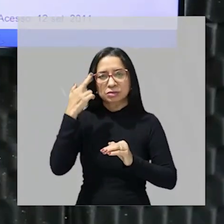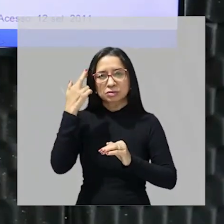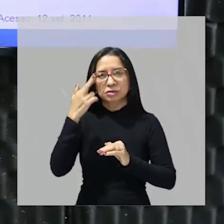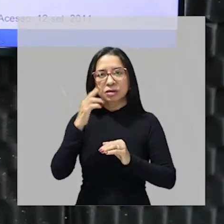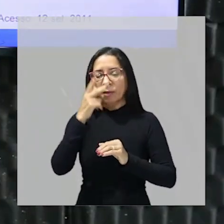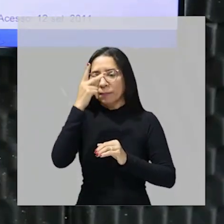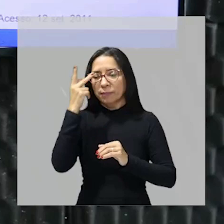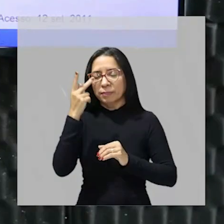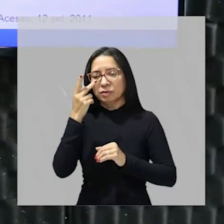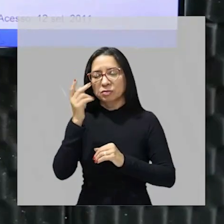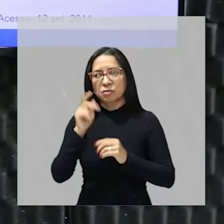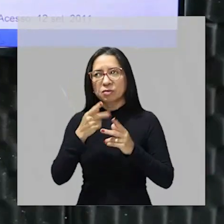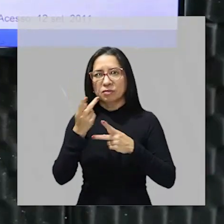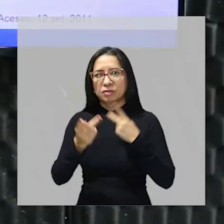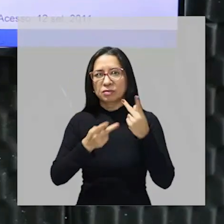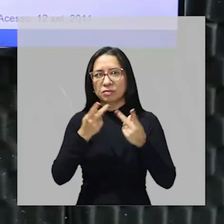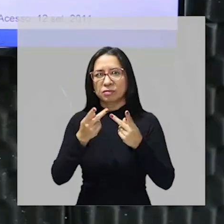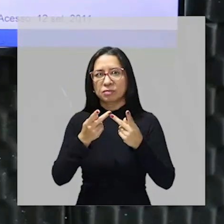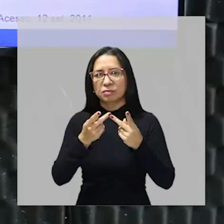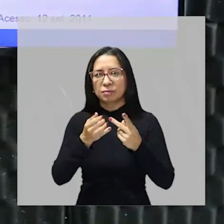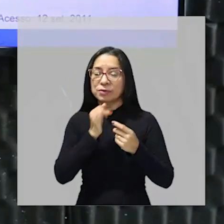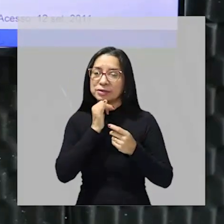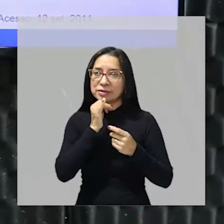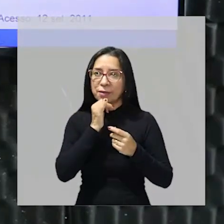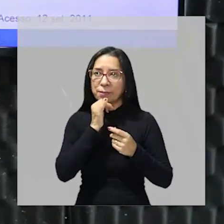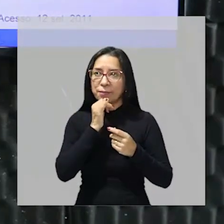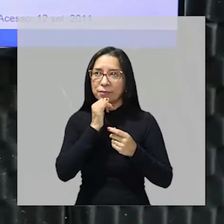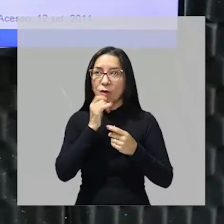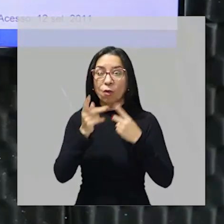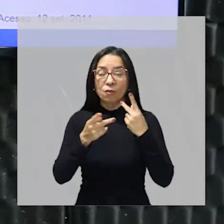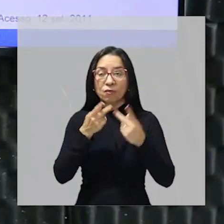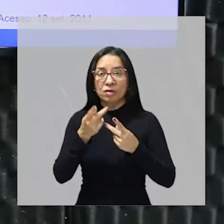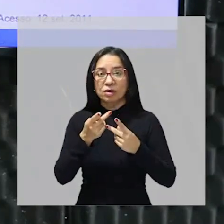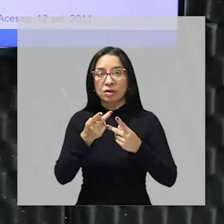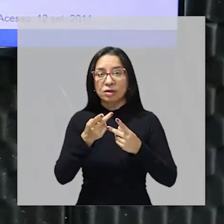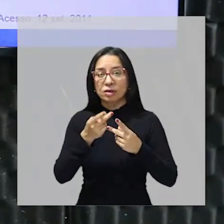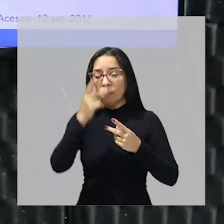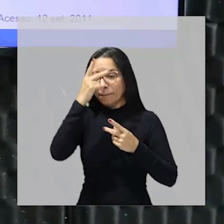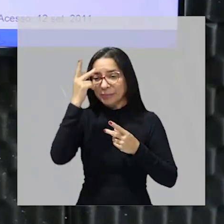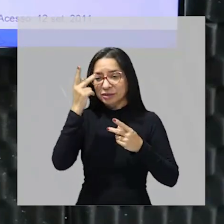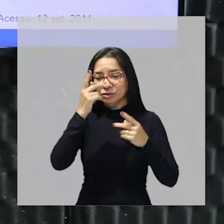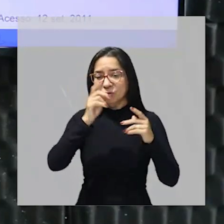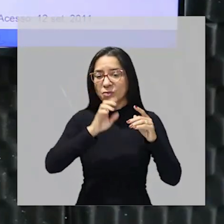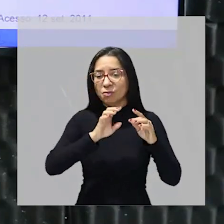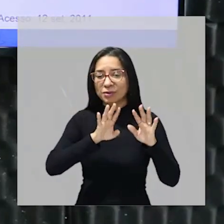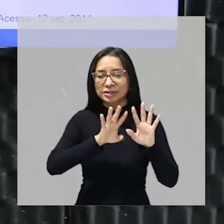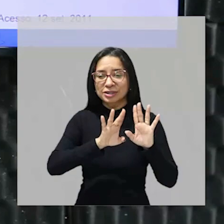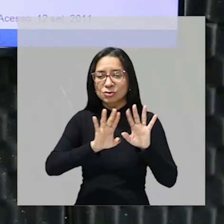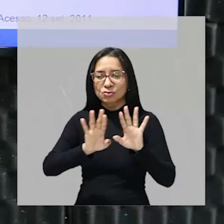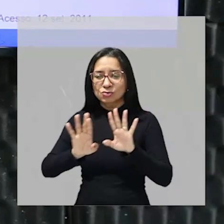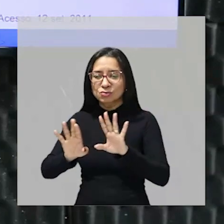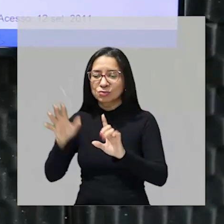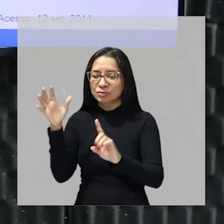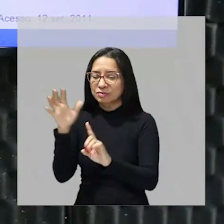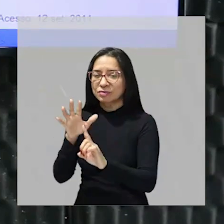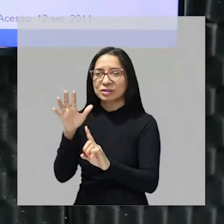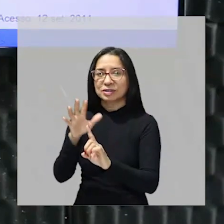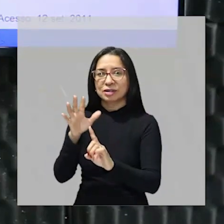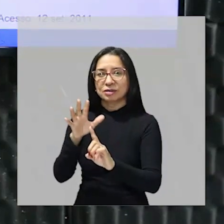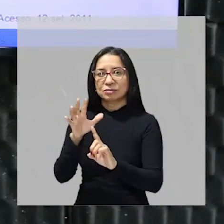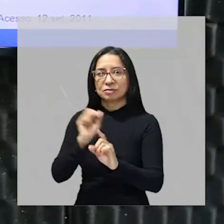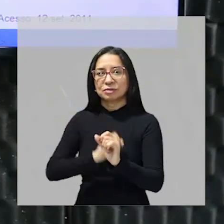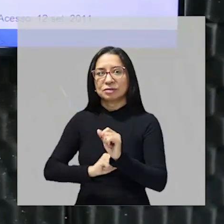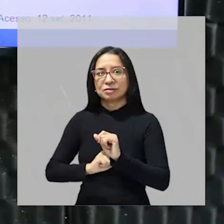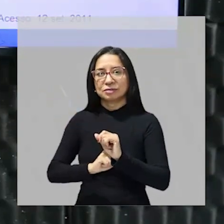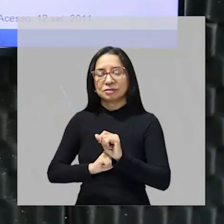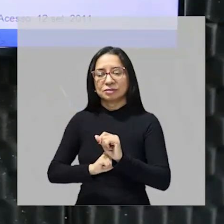disse... Vocês já ouviram aquele termo, Maria vai com as outras? Pois é, a gente ouve muito, né, quando a gente é adolescente e até adulto também,